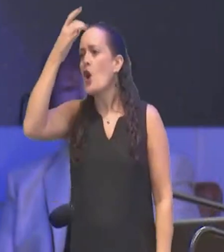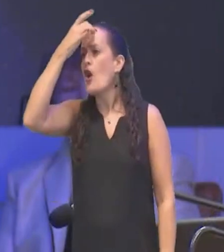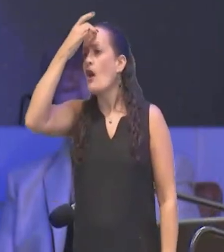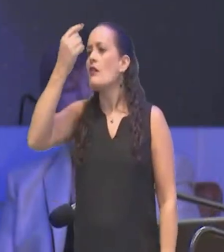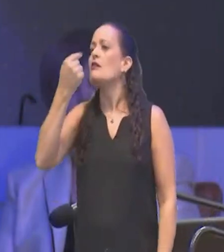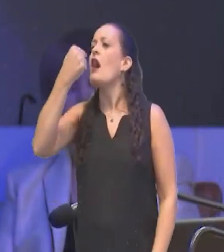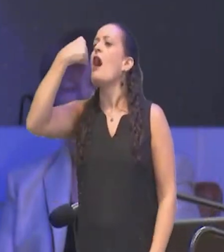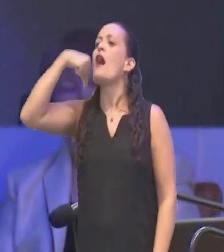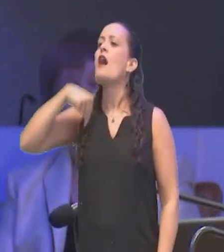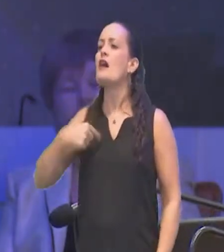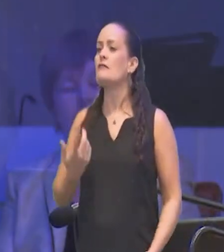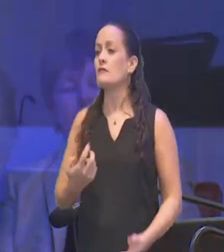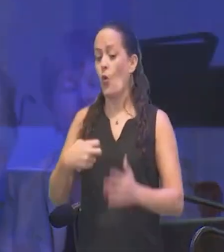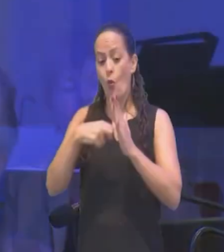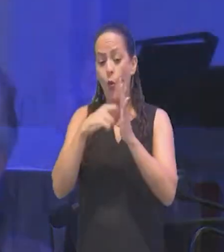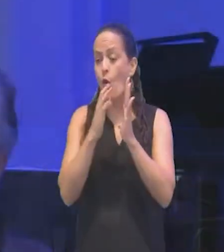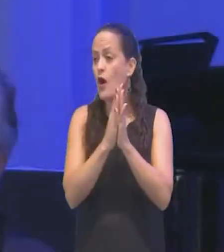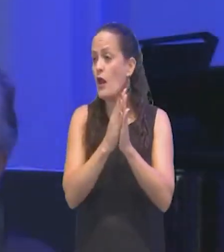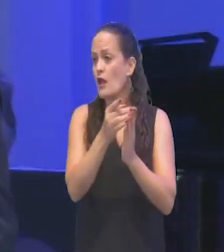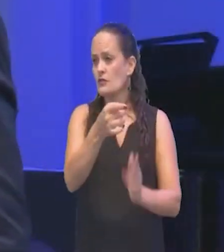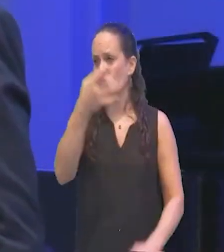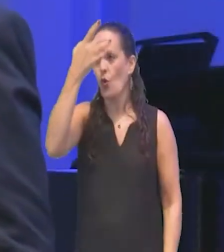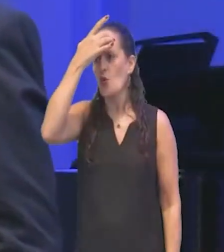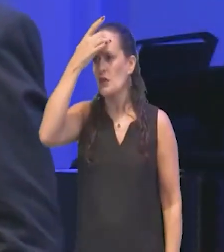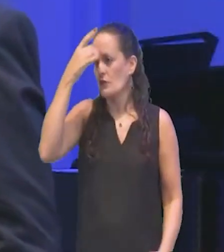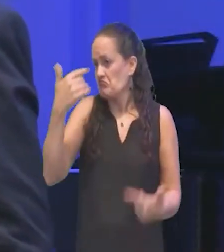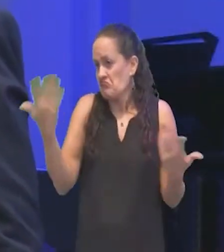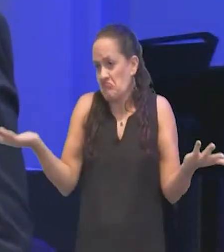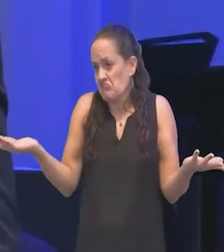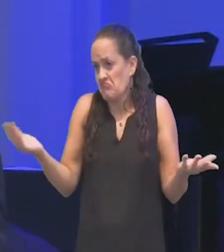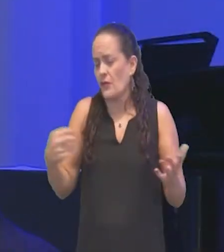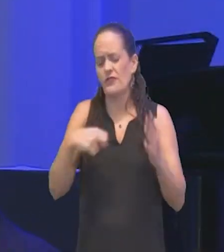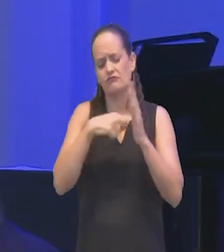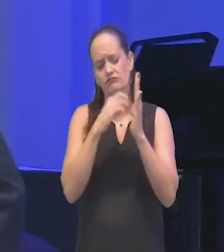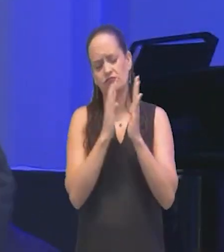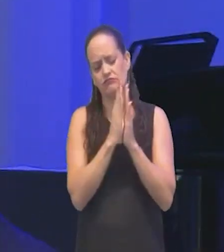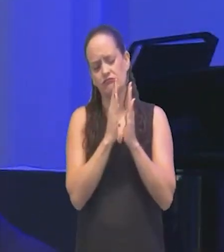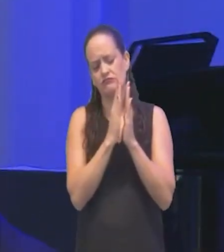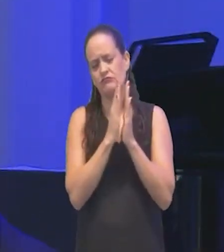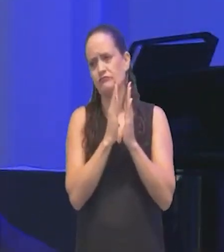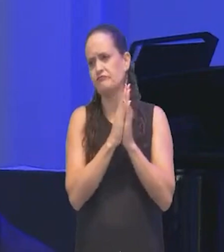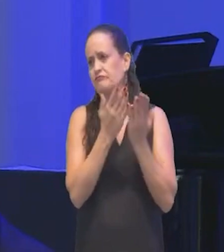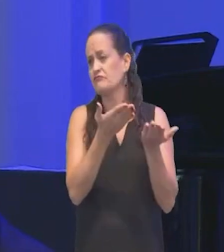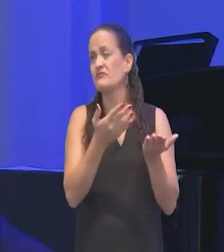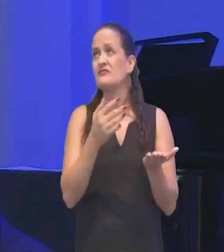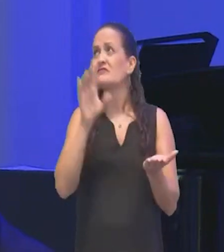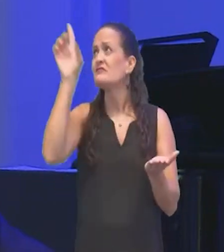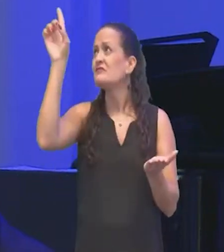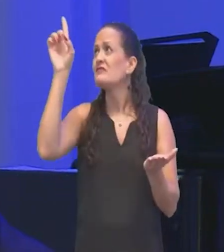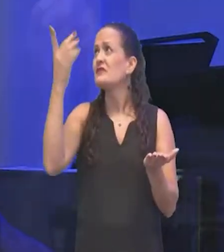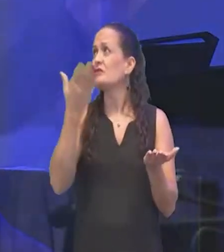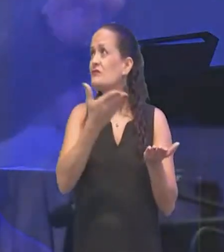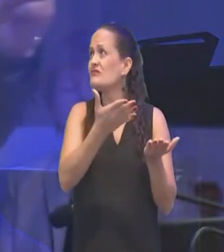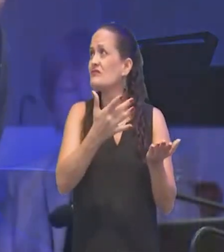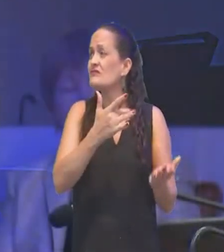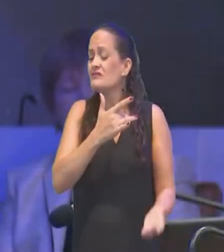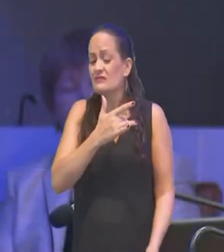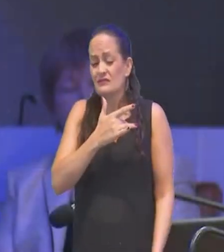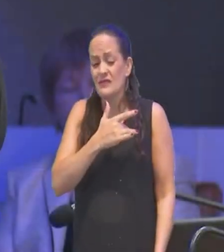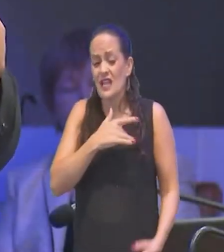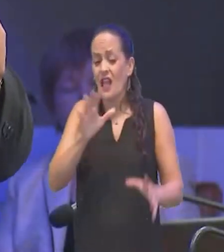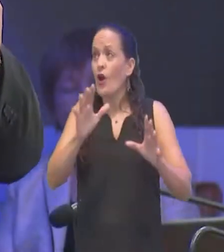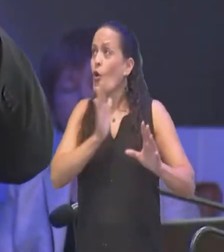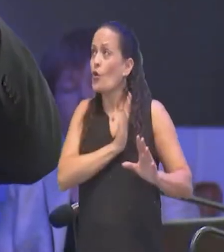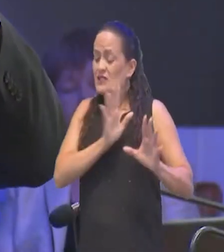entubado, e fiz uma oração primeiro comigo, e disse: Senhor, que esse homem possa no íntimo do seu coração, receber